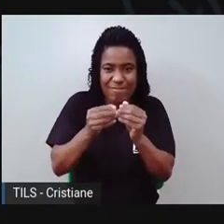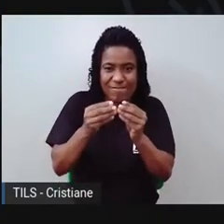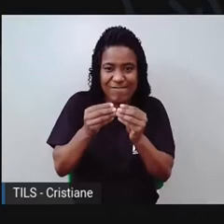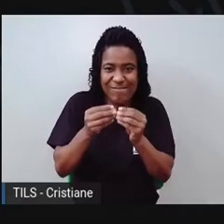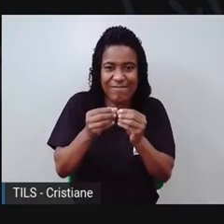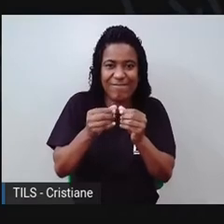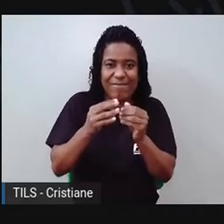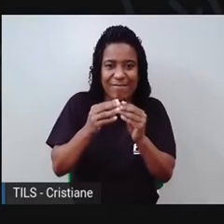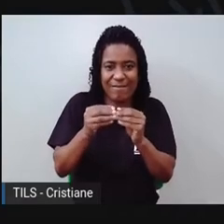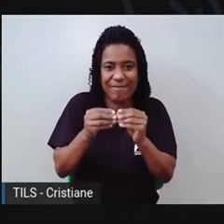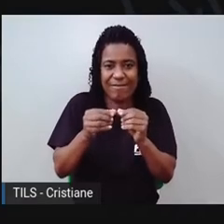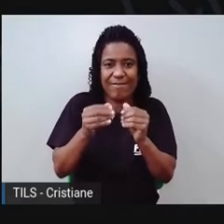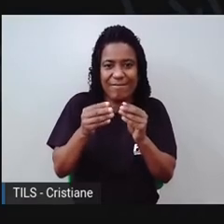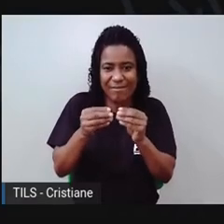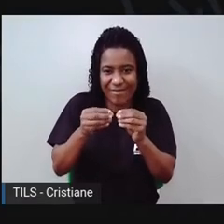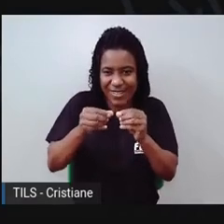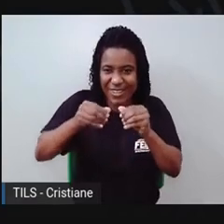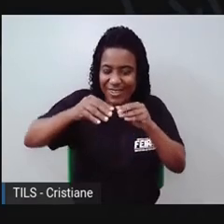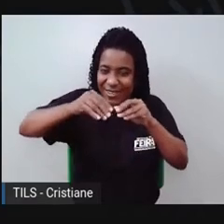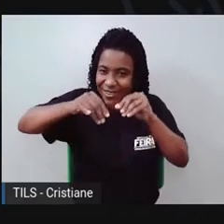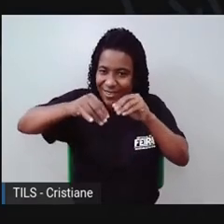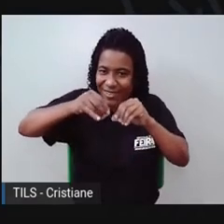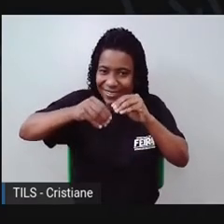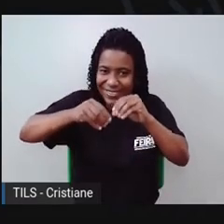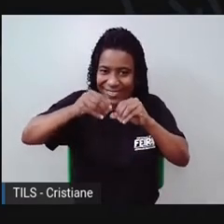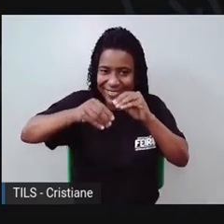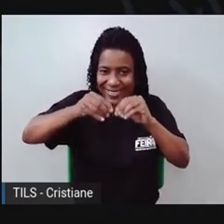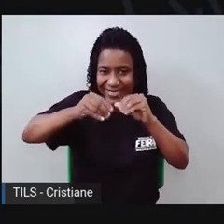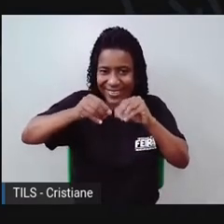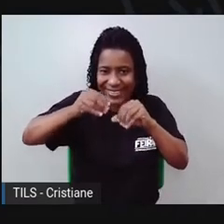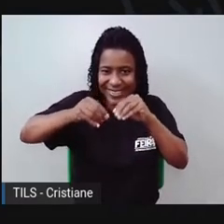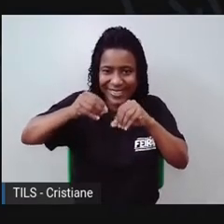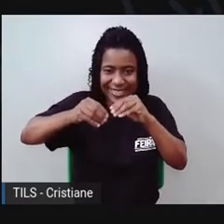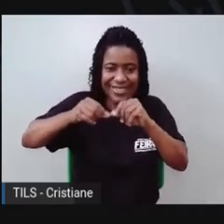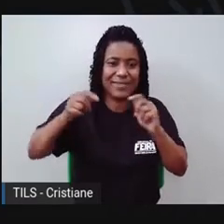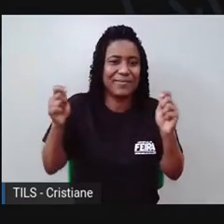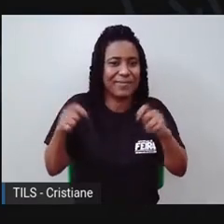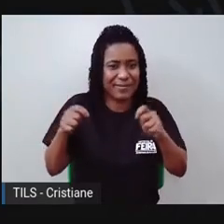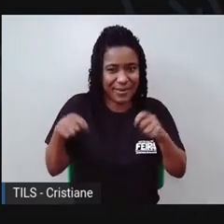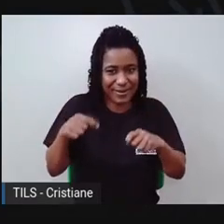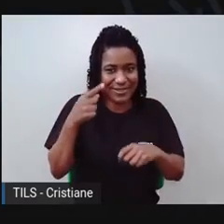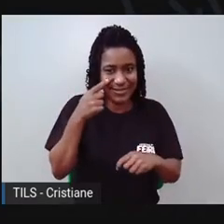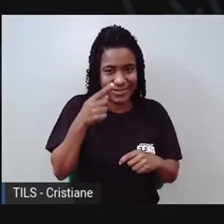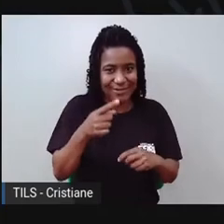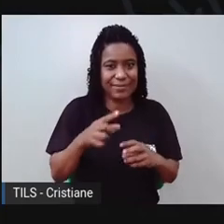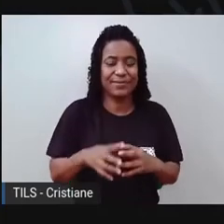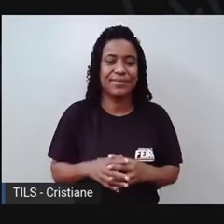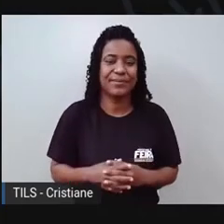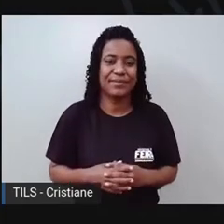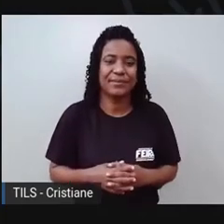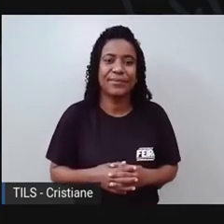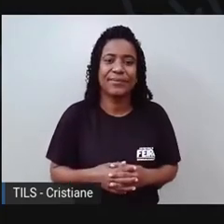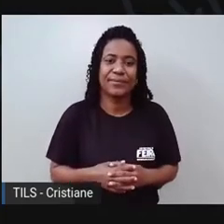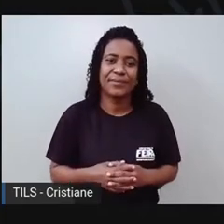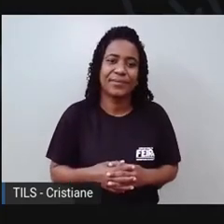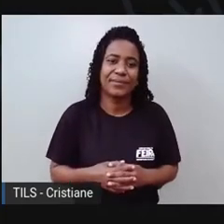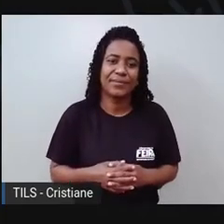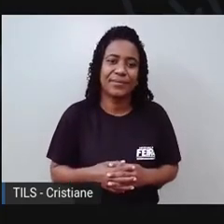tudo quanto é pedacinho que tiver da massa, a gente vai dissolver. Para não